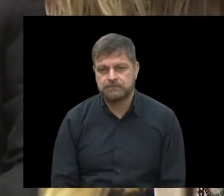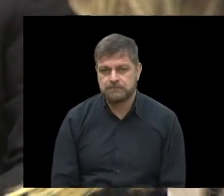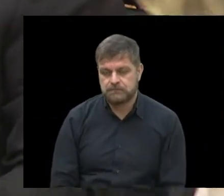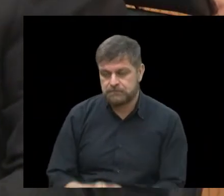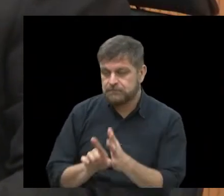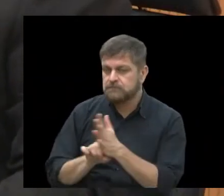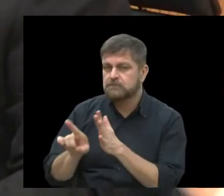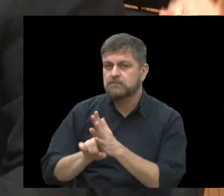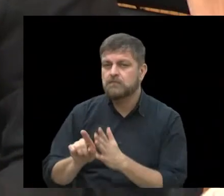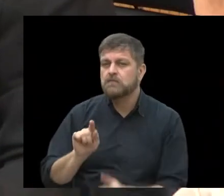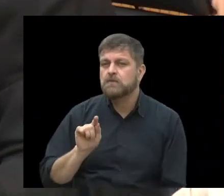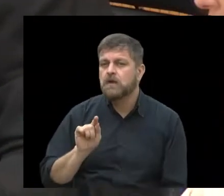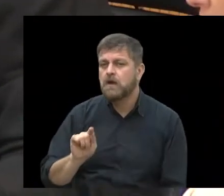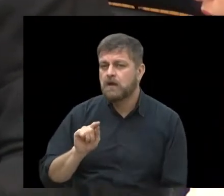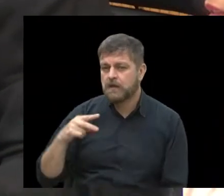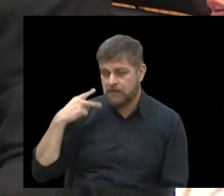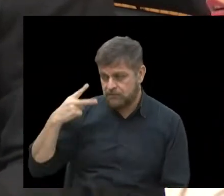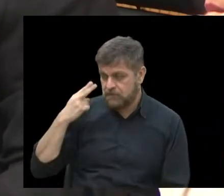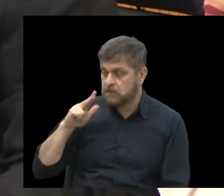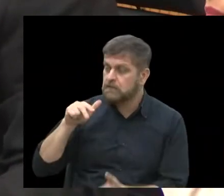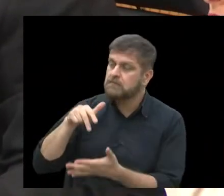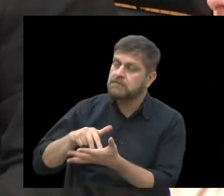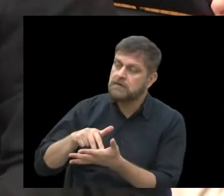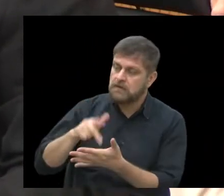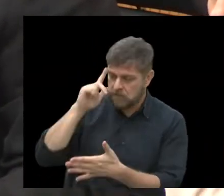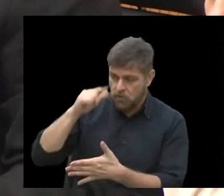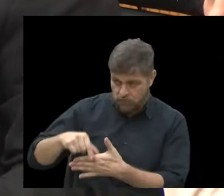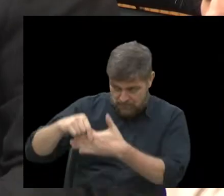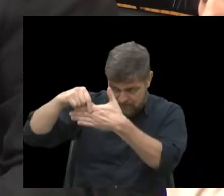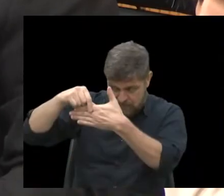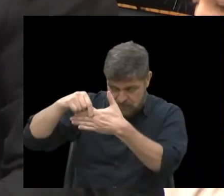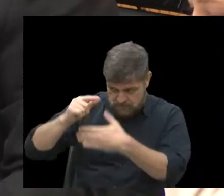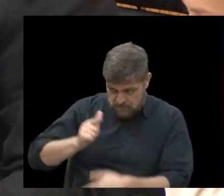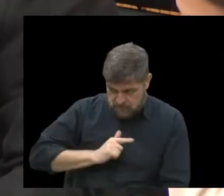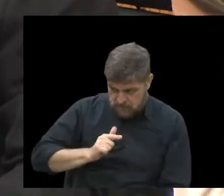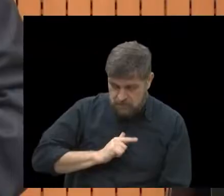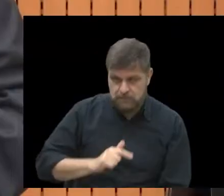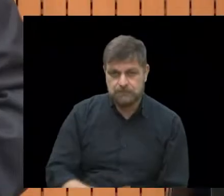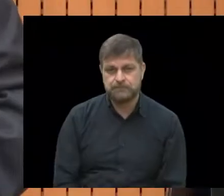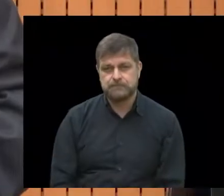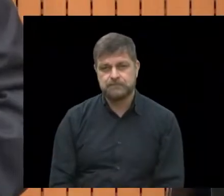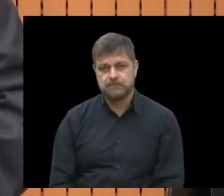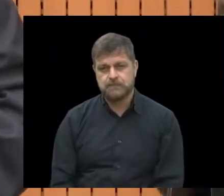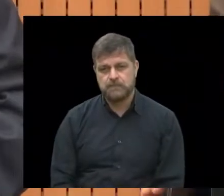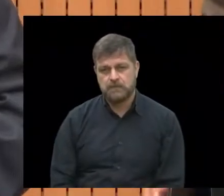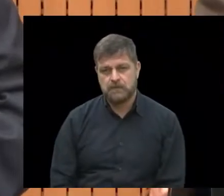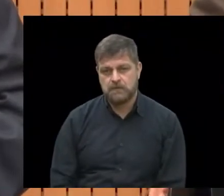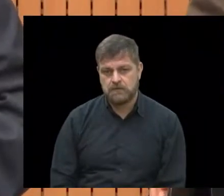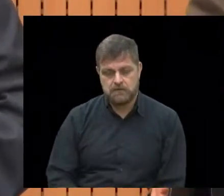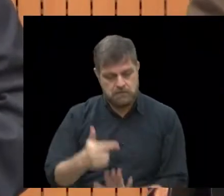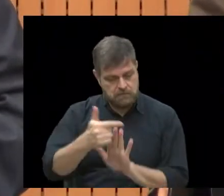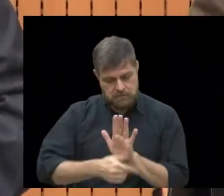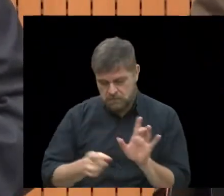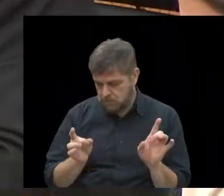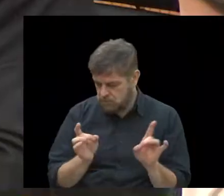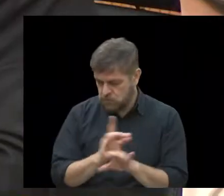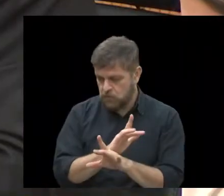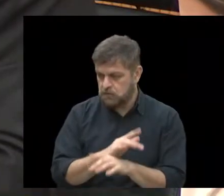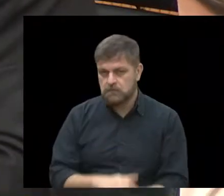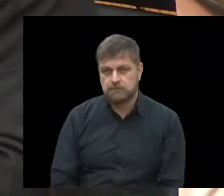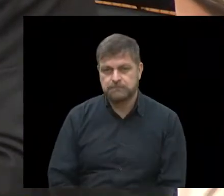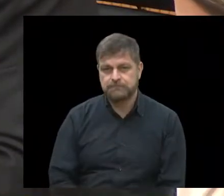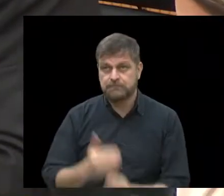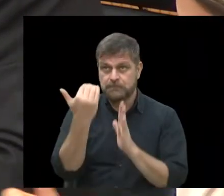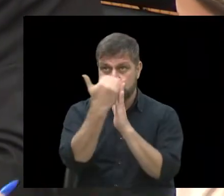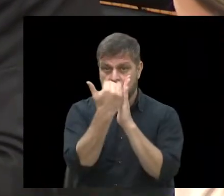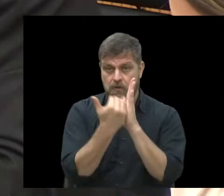professor Alberto. Há mais algum vereador inscrito? Tempo de liderança? Não tem, senhor presidente. Ordem do